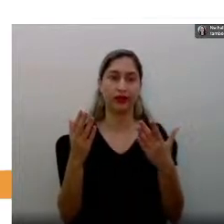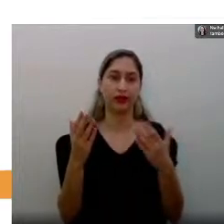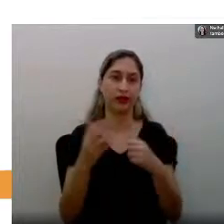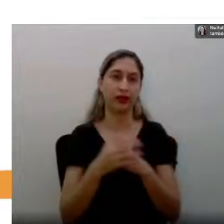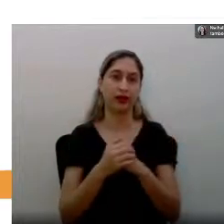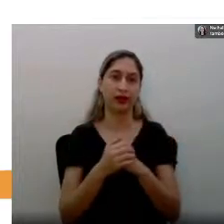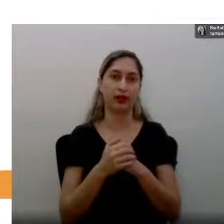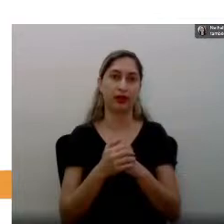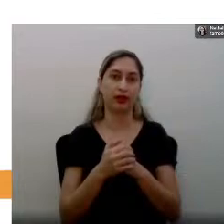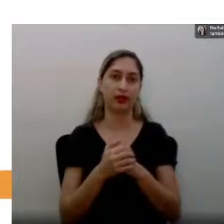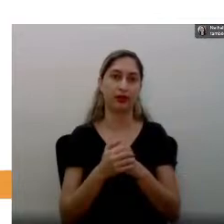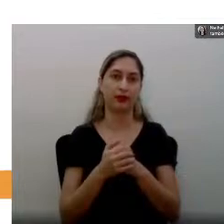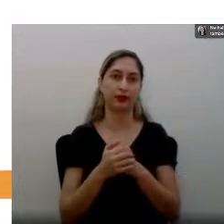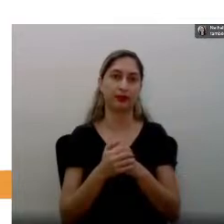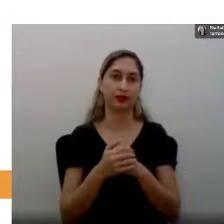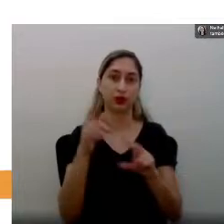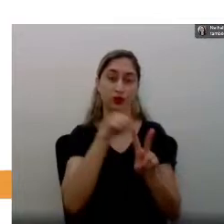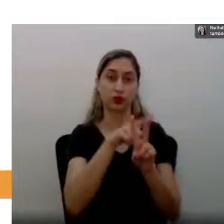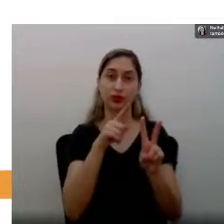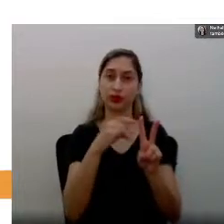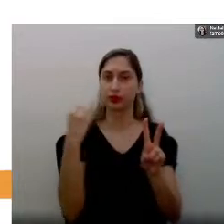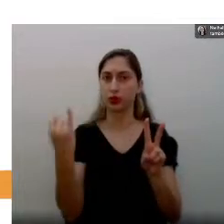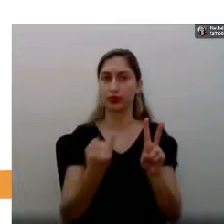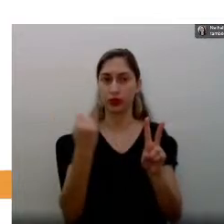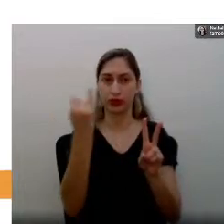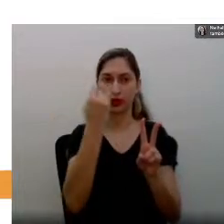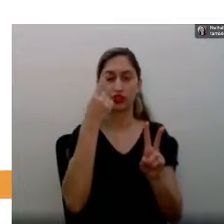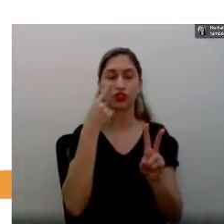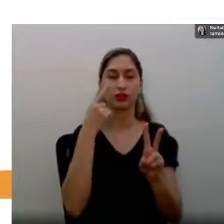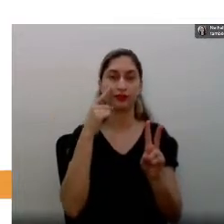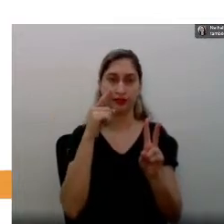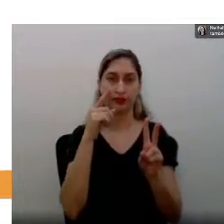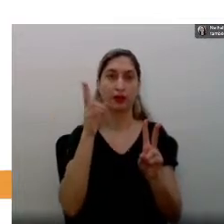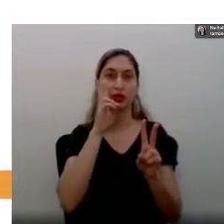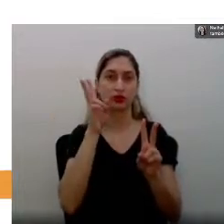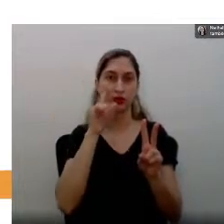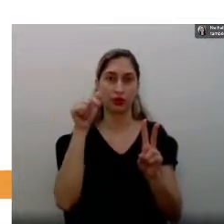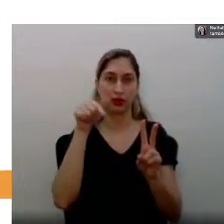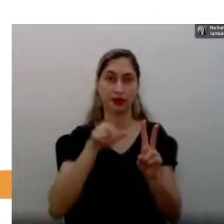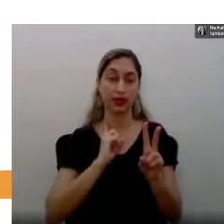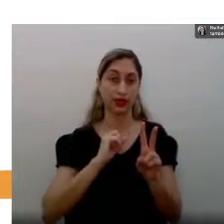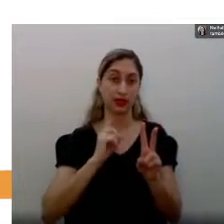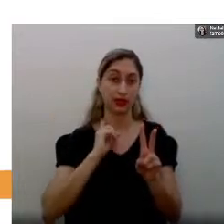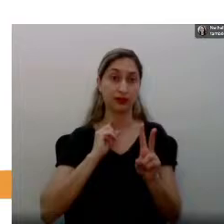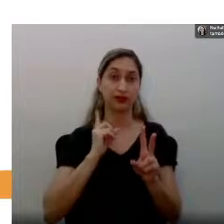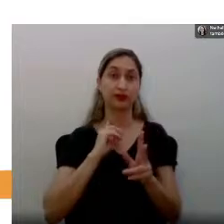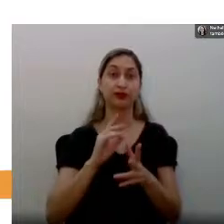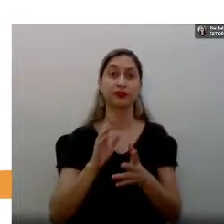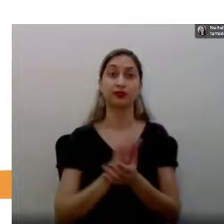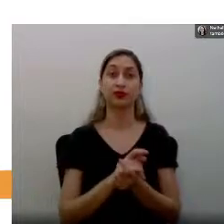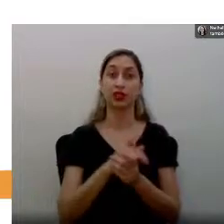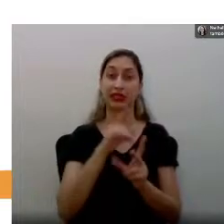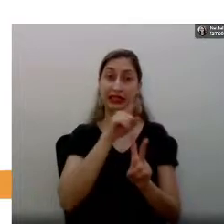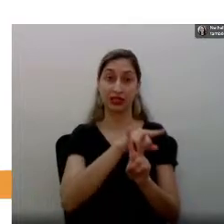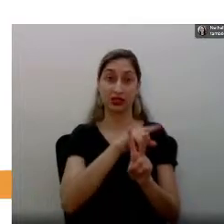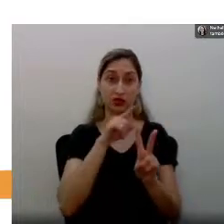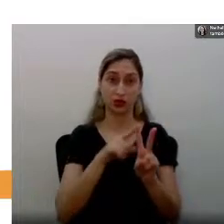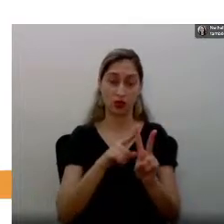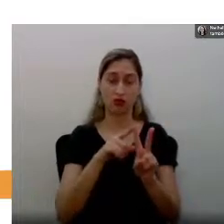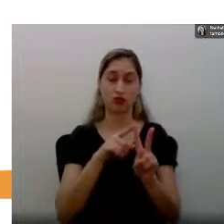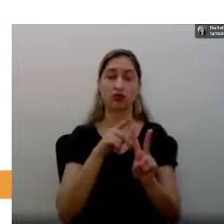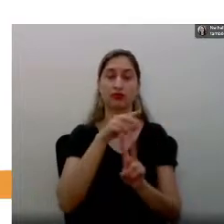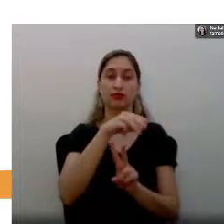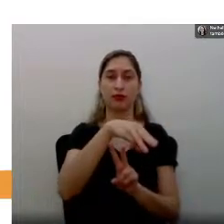o que que teve de tão importante o casal e crosta ele sempre foram muito influente na política da cidade